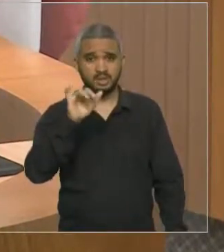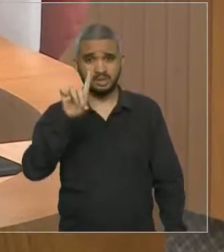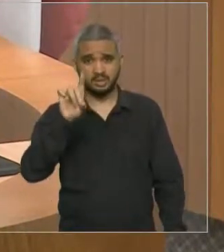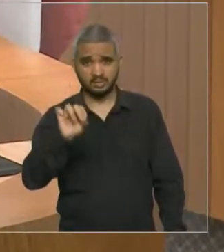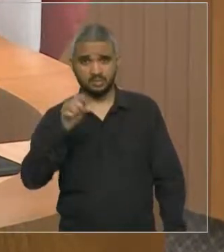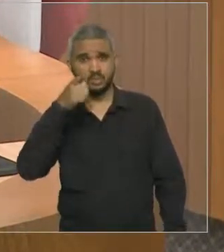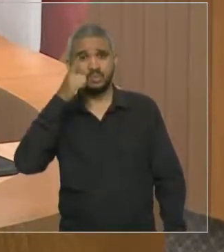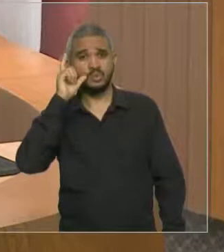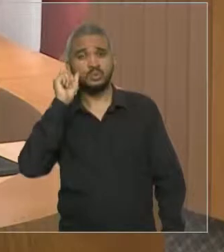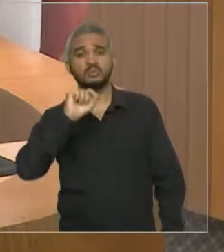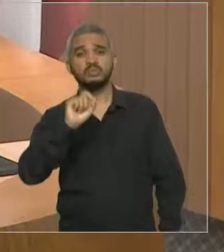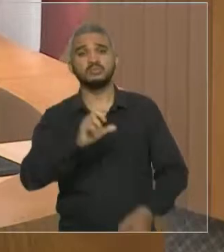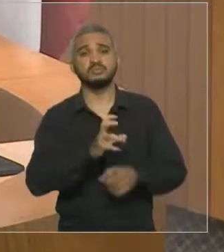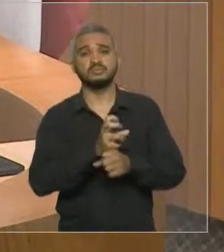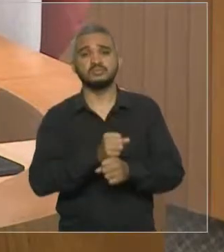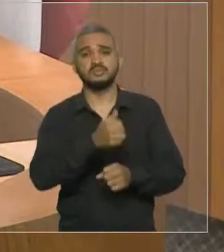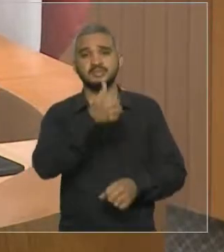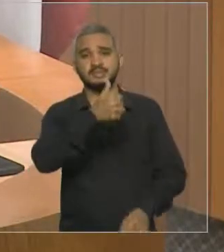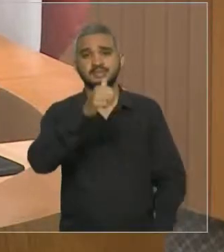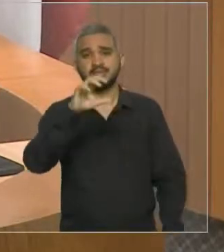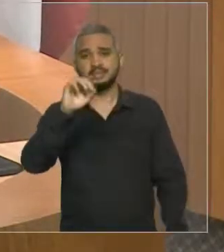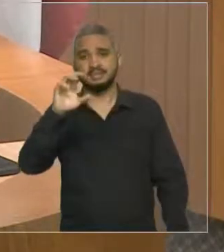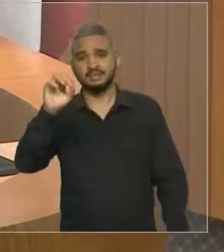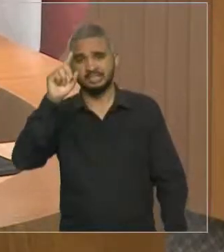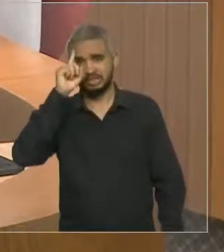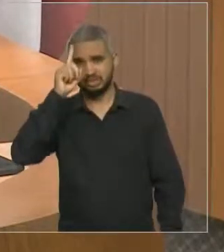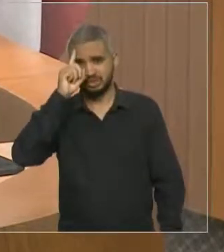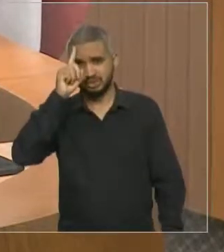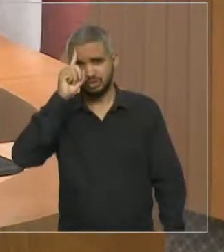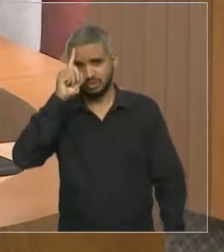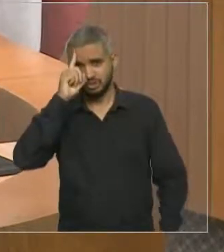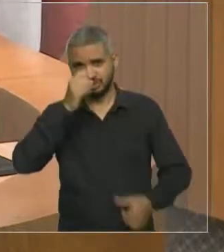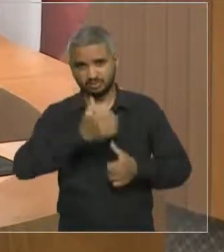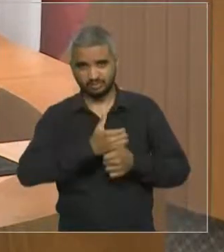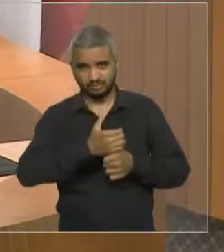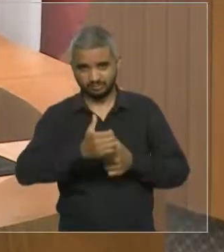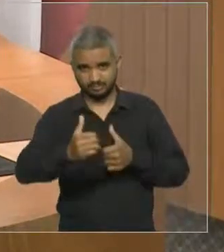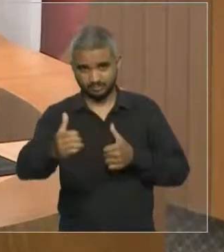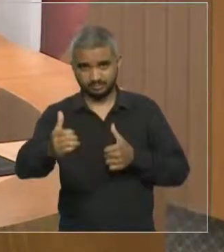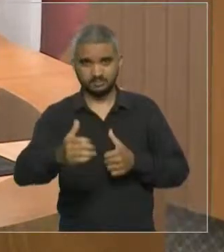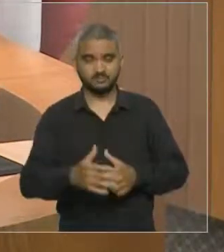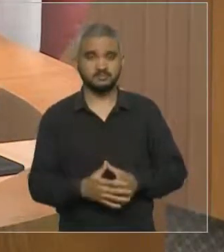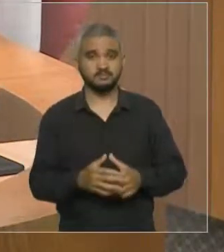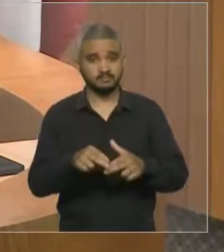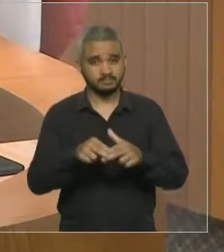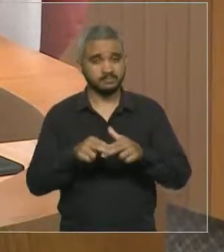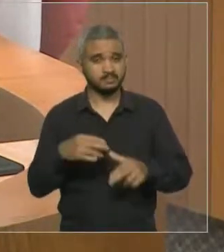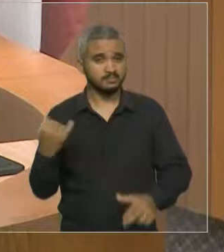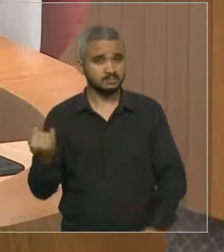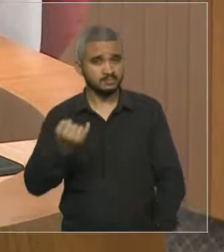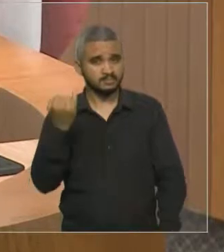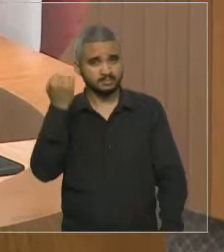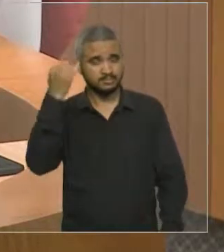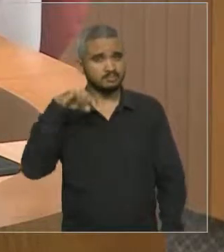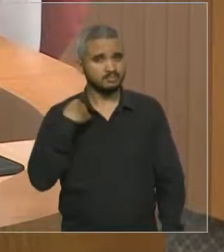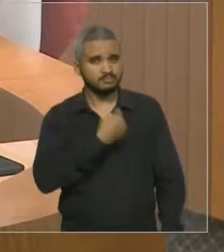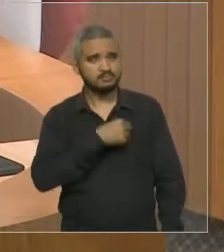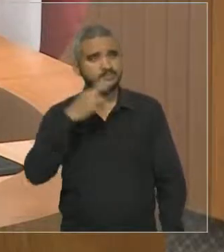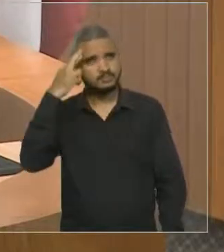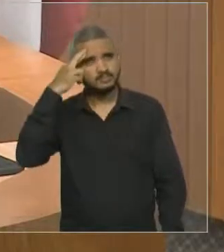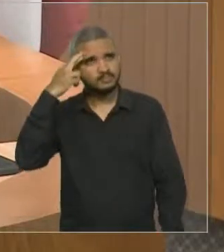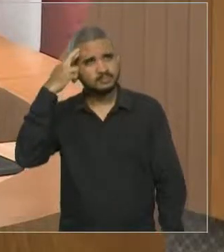e é muito importante fazer uma reflexão do que a gente fez nesses 100 dias nós vemos ainda agora de uma reunião